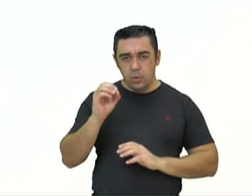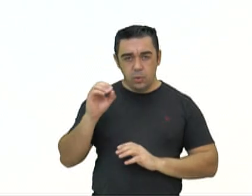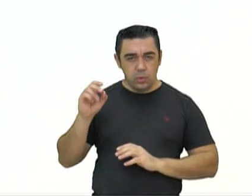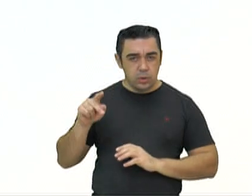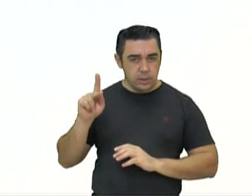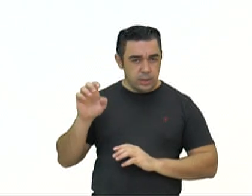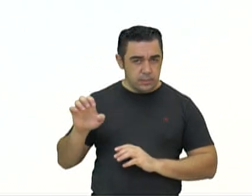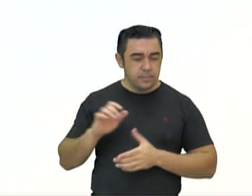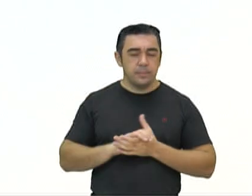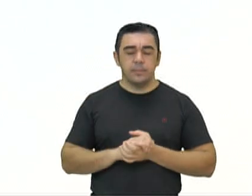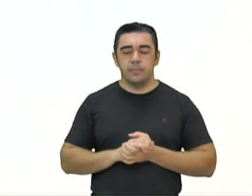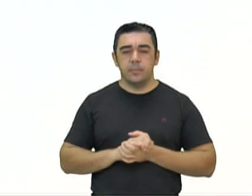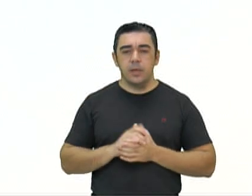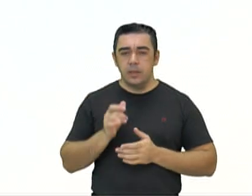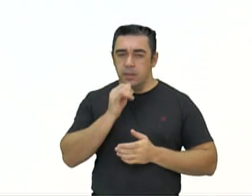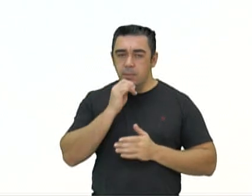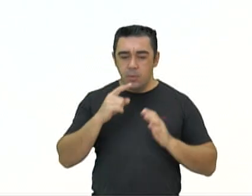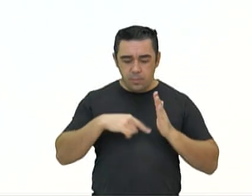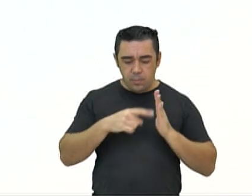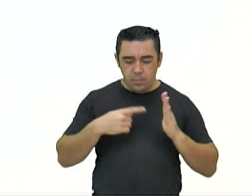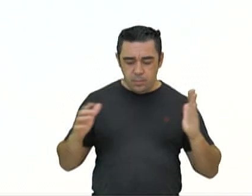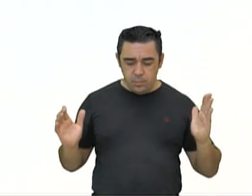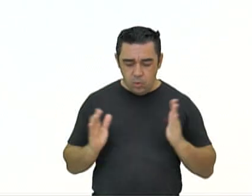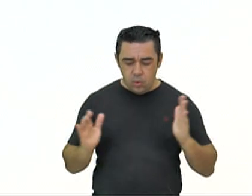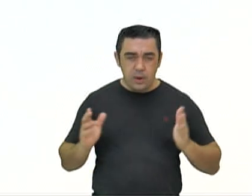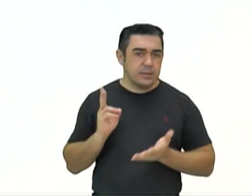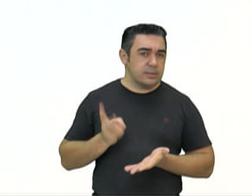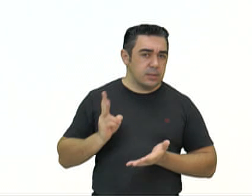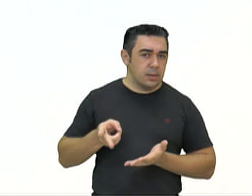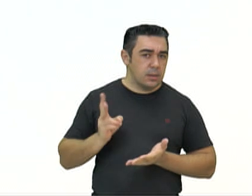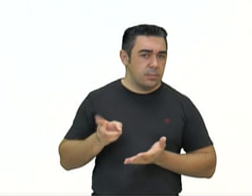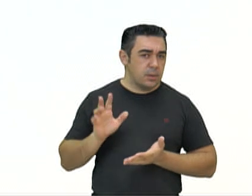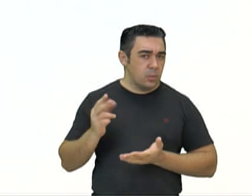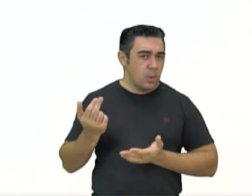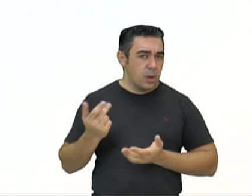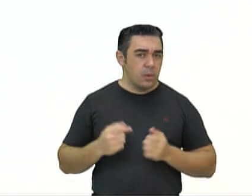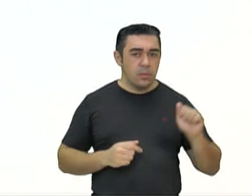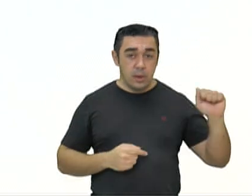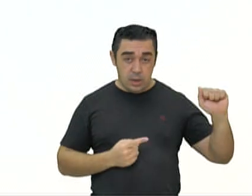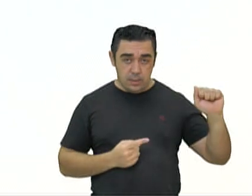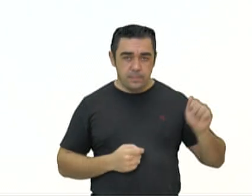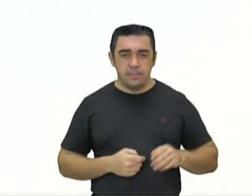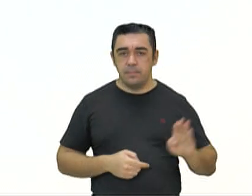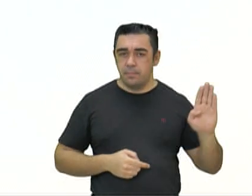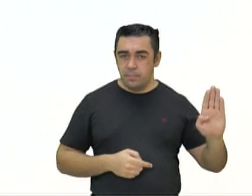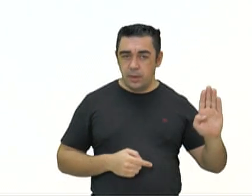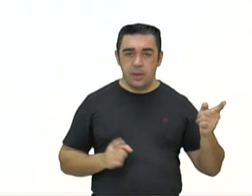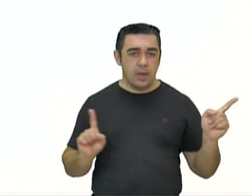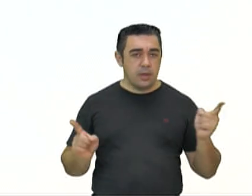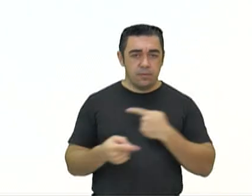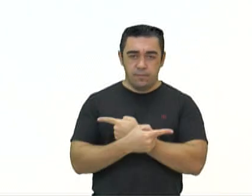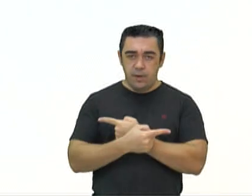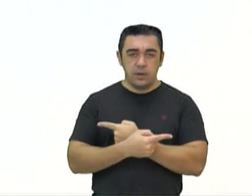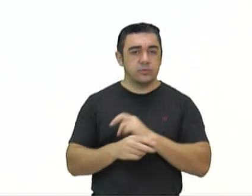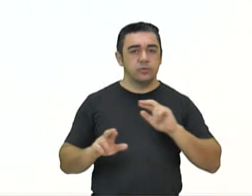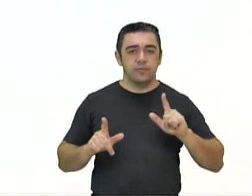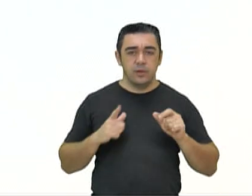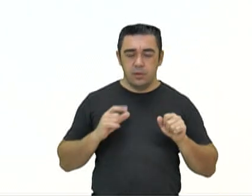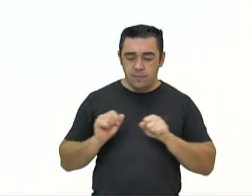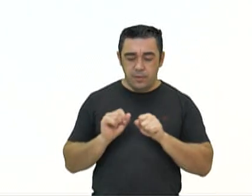mola, A, é sempre a mesma, B, é inversamente proporcional à força